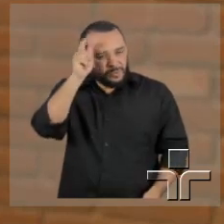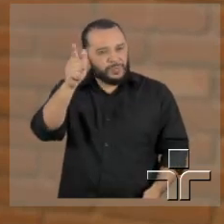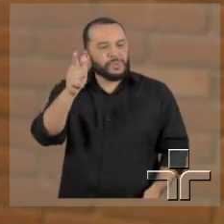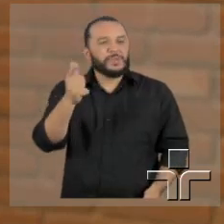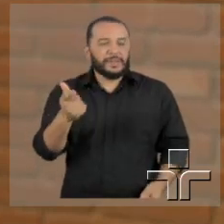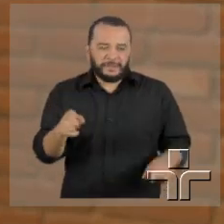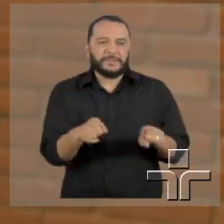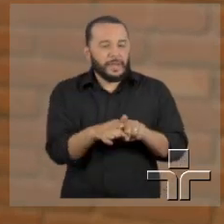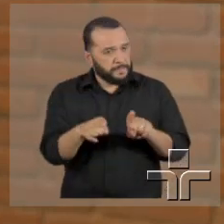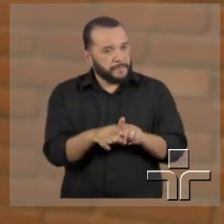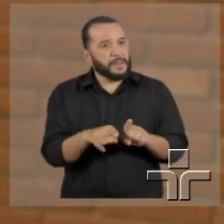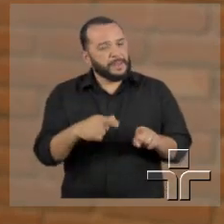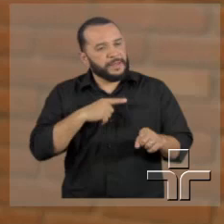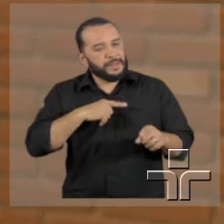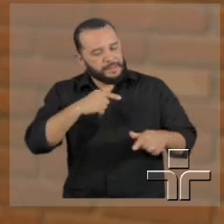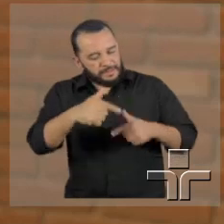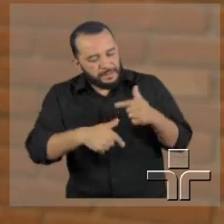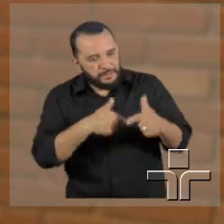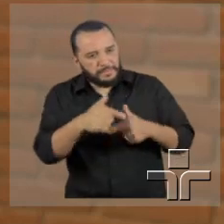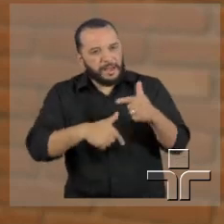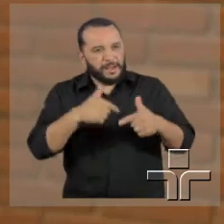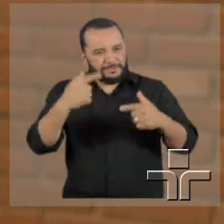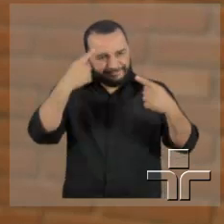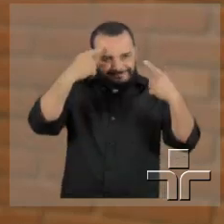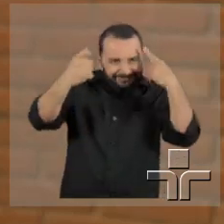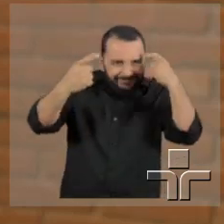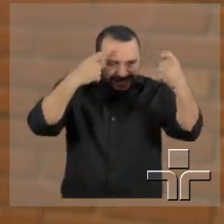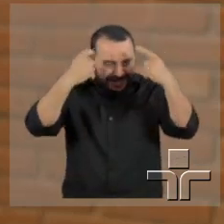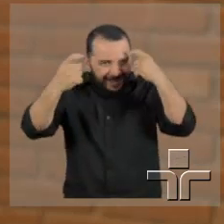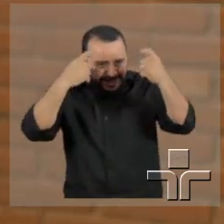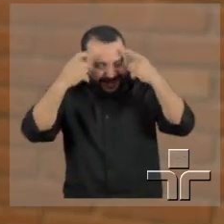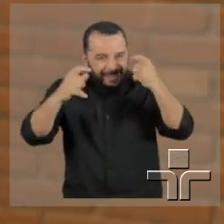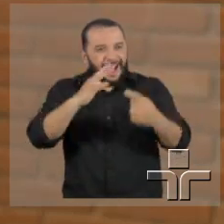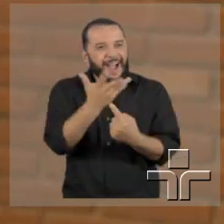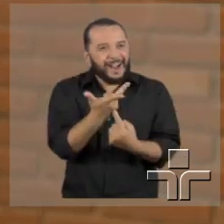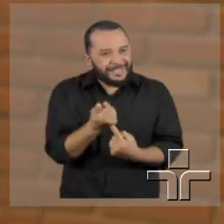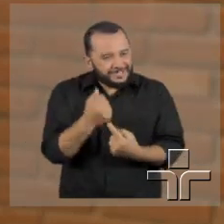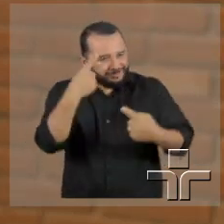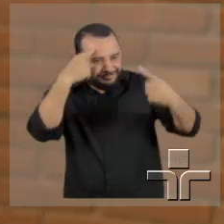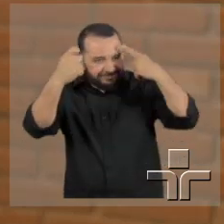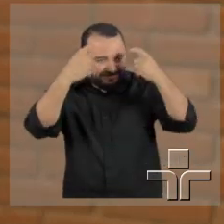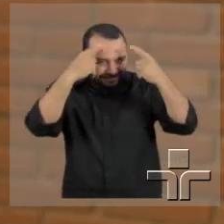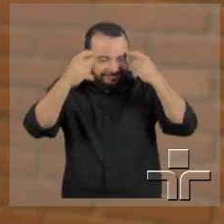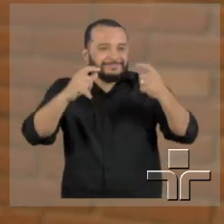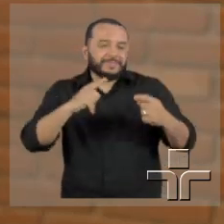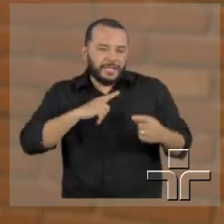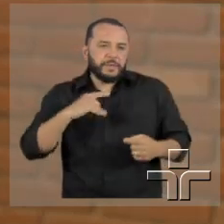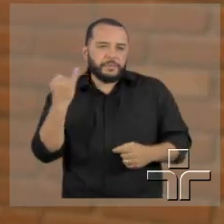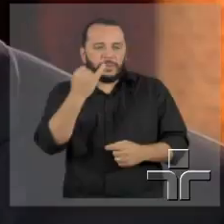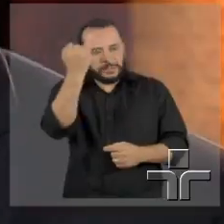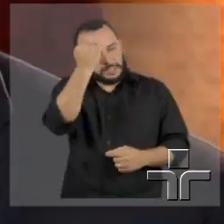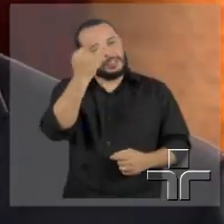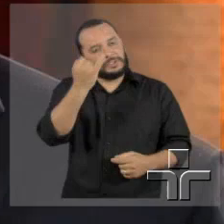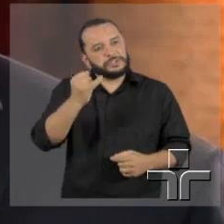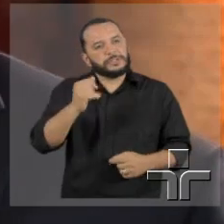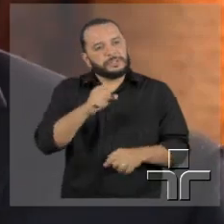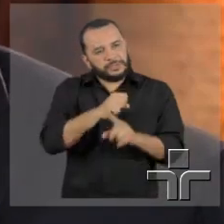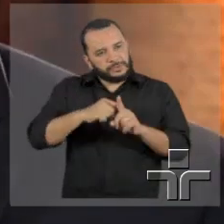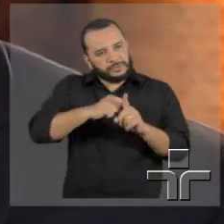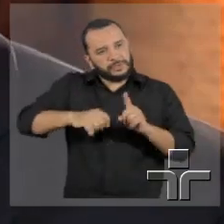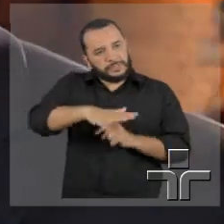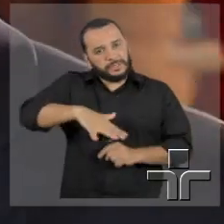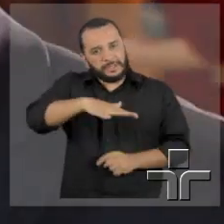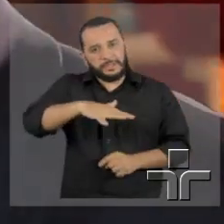e as atividades criativas tenham e continuem a ter um lugar importante na vida nacional. Uma forma